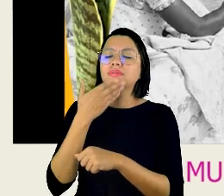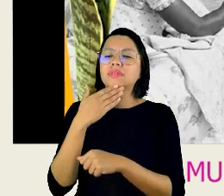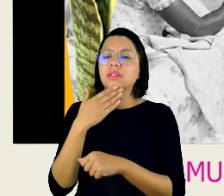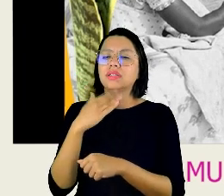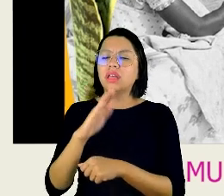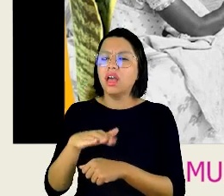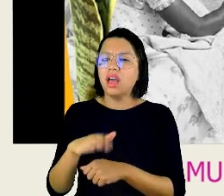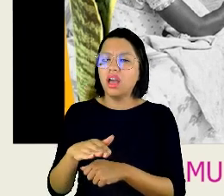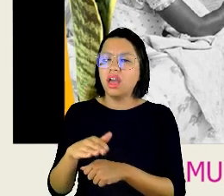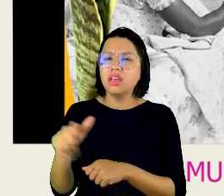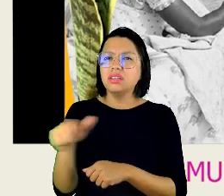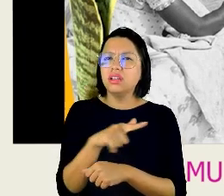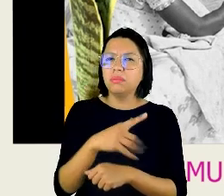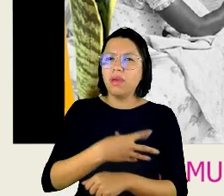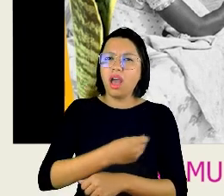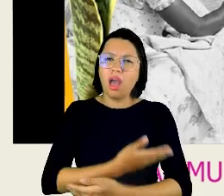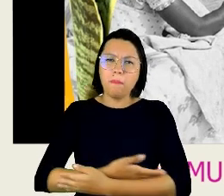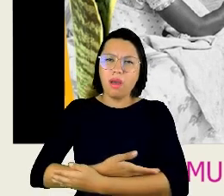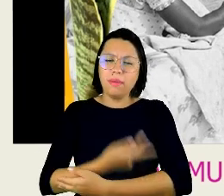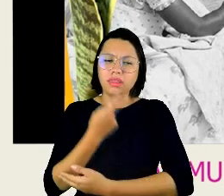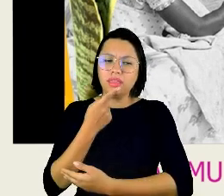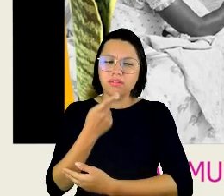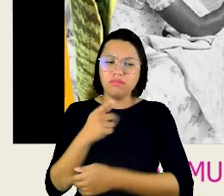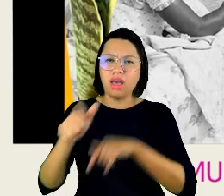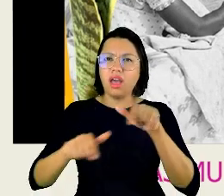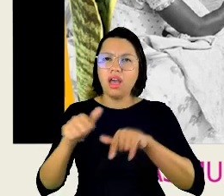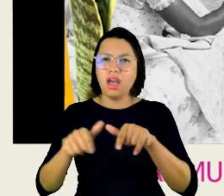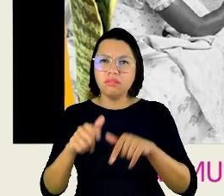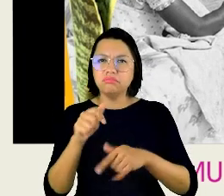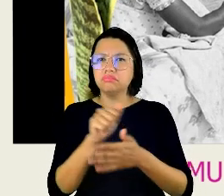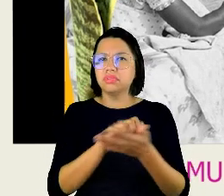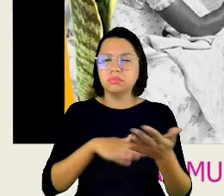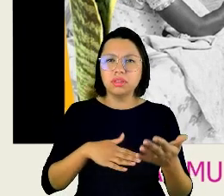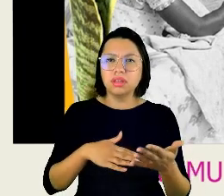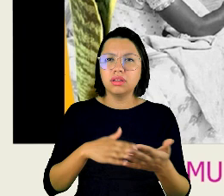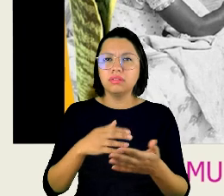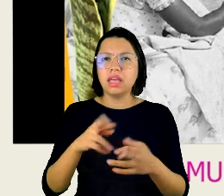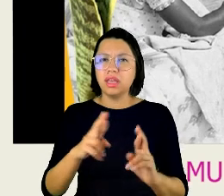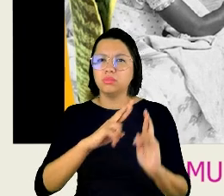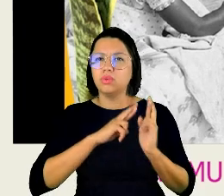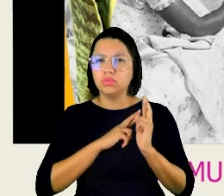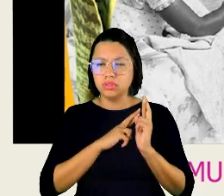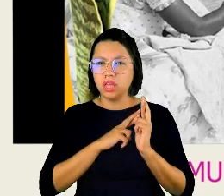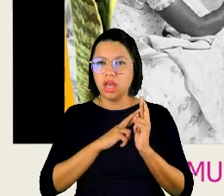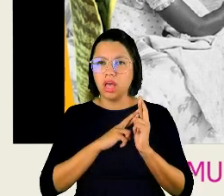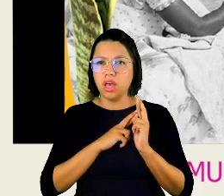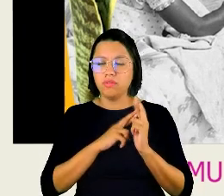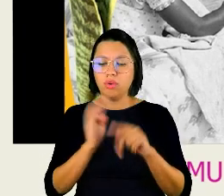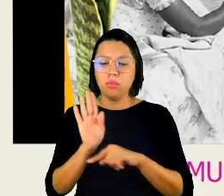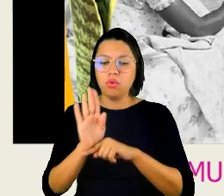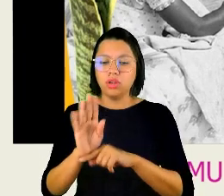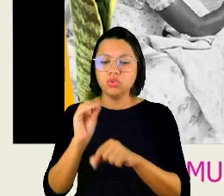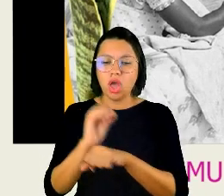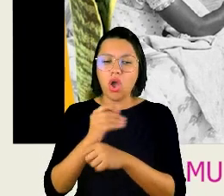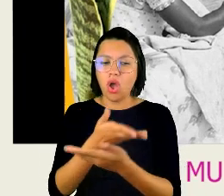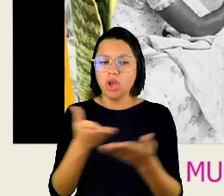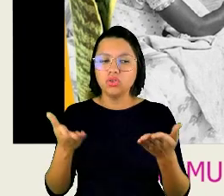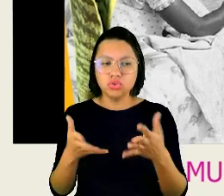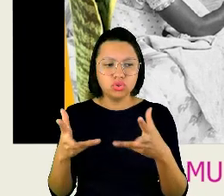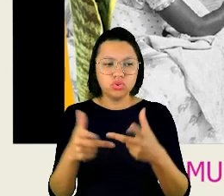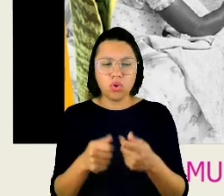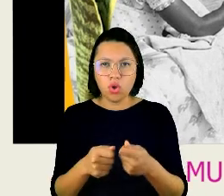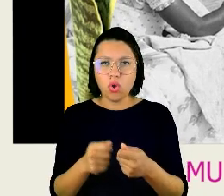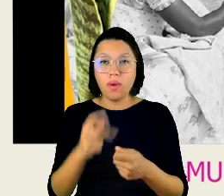ensina a falar, limpar, amamentar, quem que exercia esse trabalho e era responsável por servir e cuidar de todos, quem, num contexto